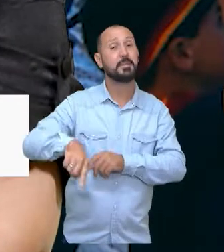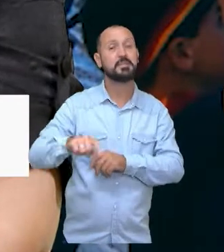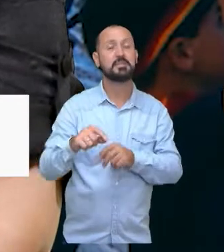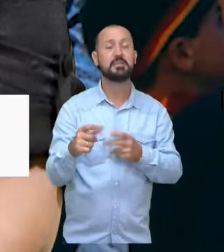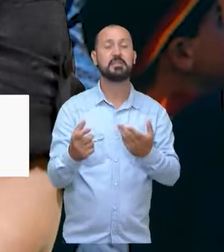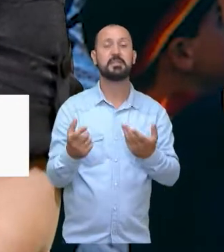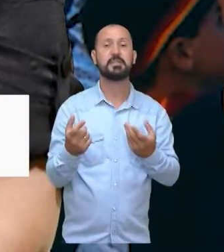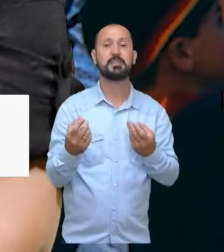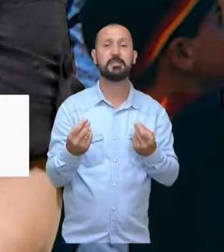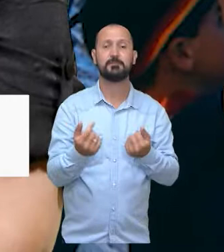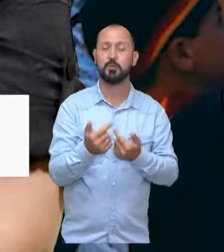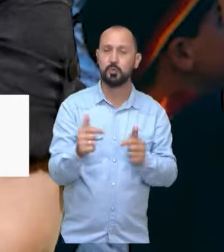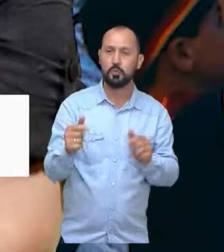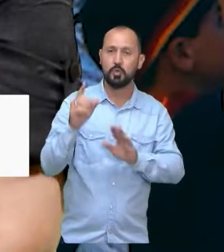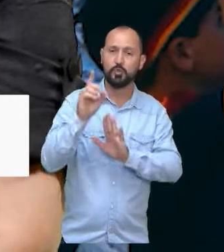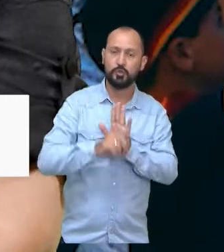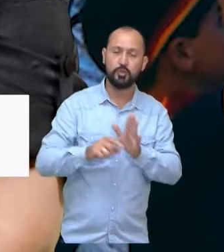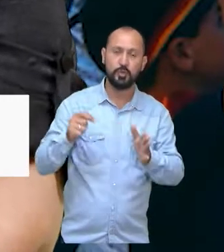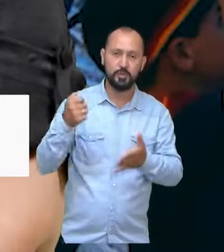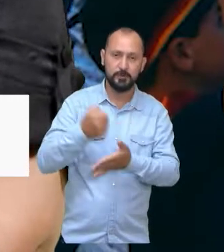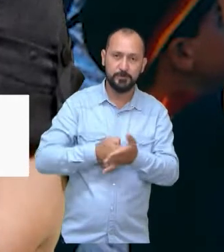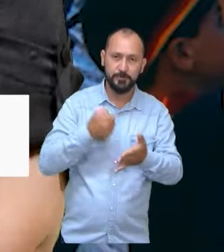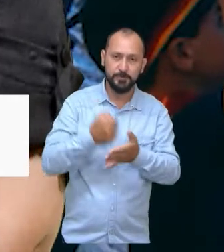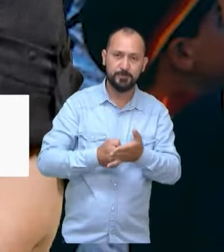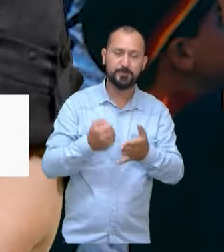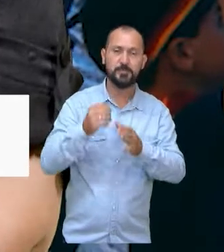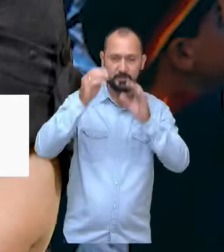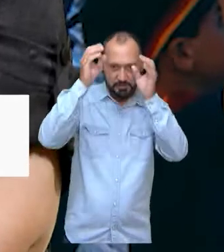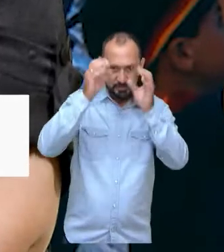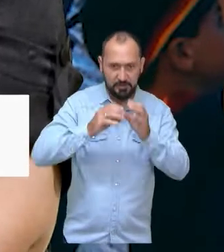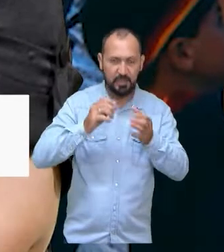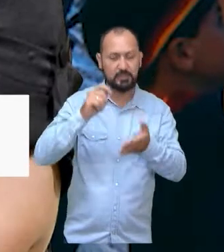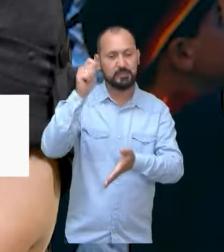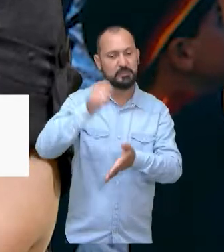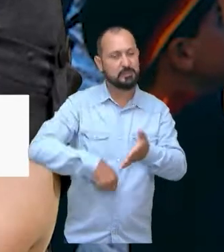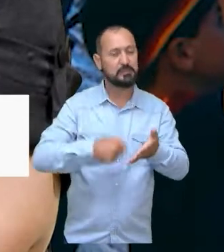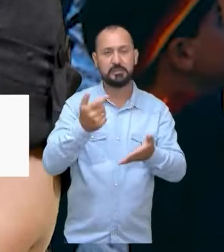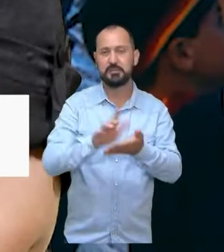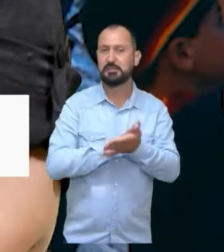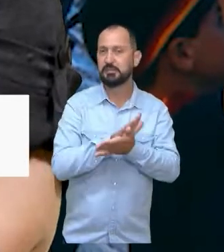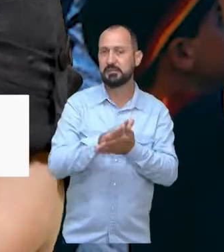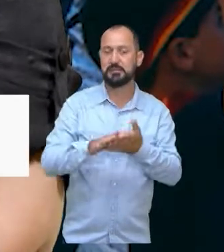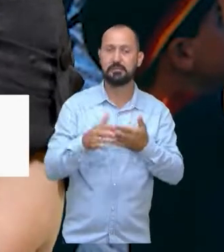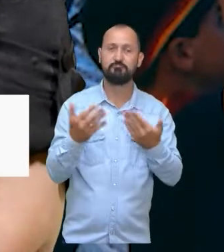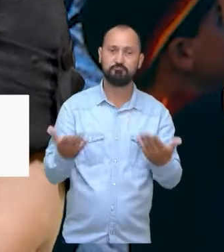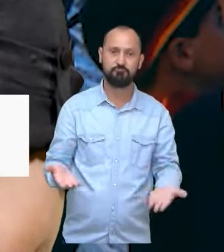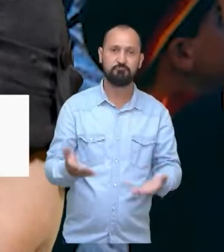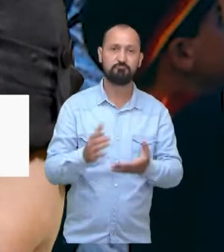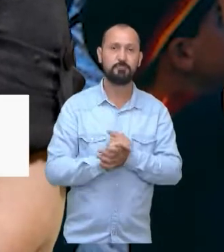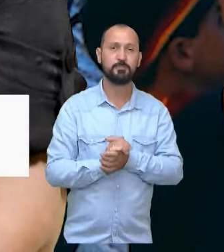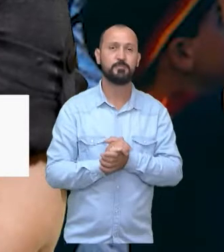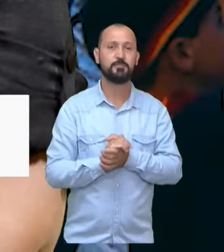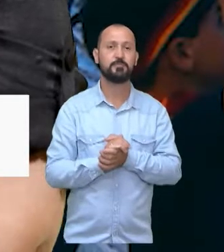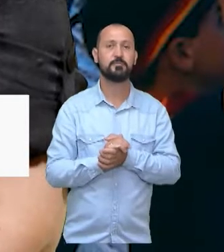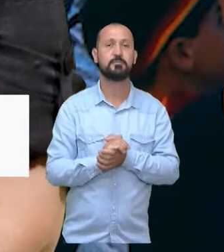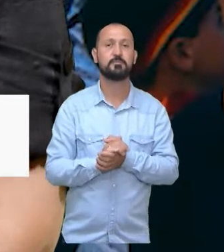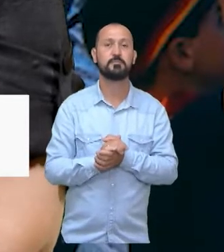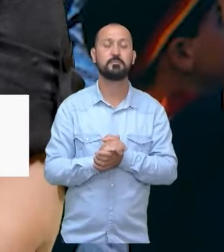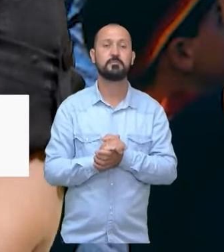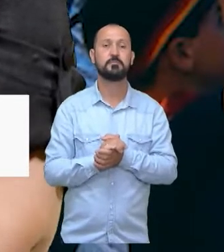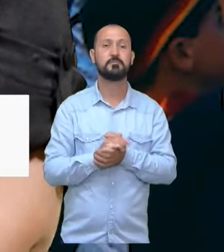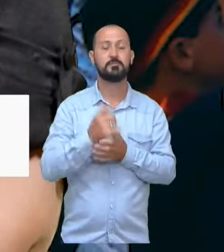direito garantido, o seu direito cidadão, carteira assinada, né, enfim, e levar essas perspectivas também